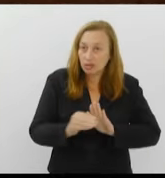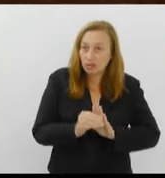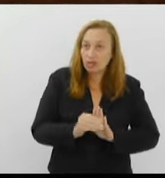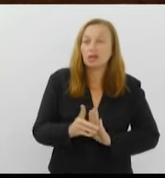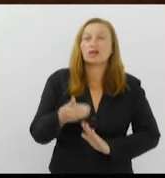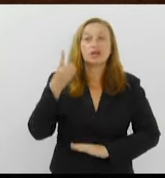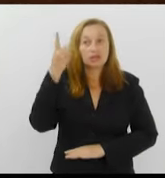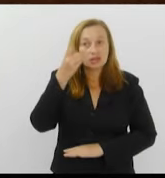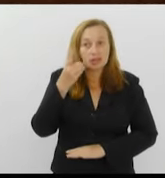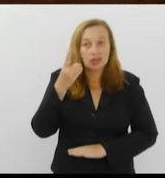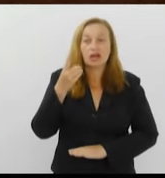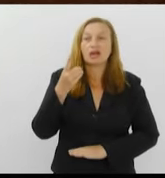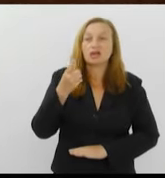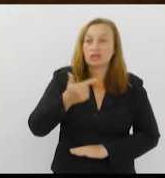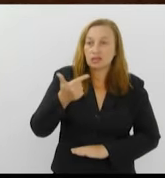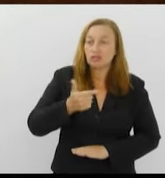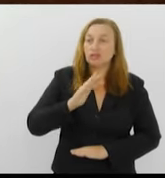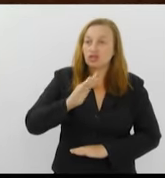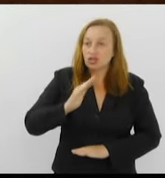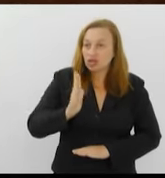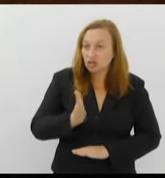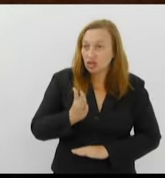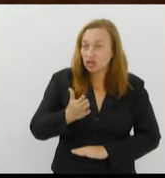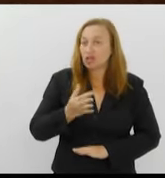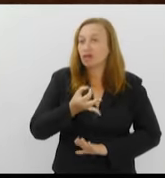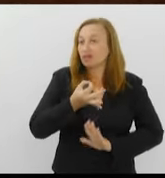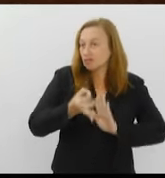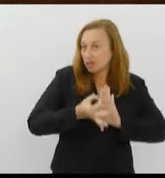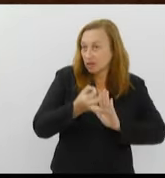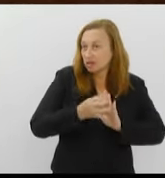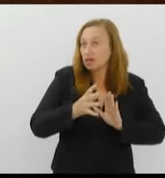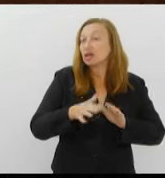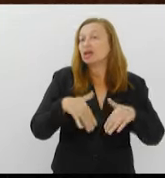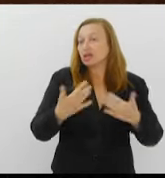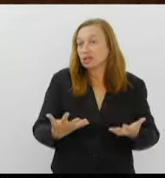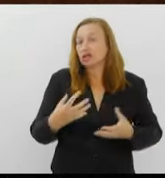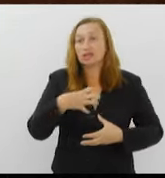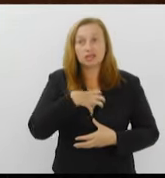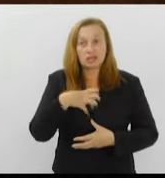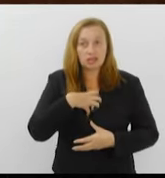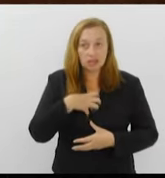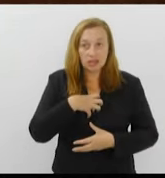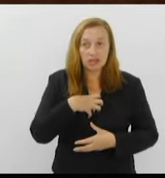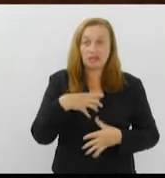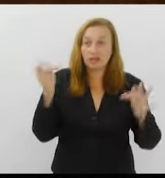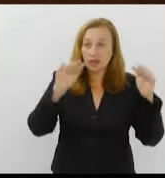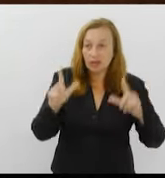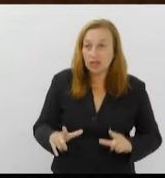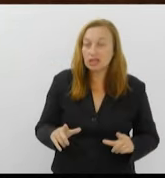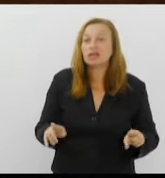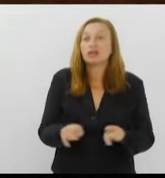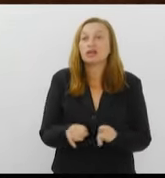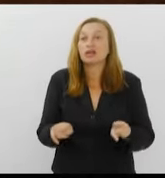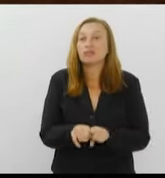Carlos Mink já estava no meu parecer, então, portanto, ele se sente contemplado, e também incorporando